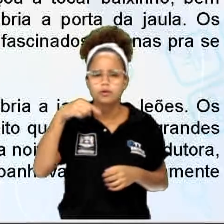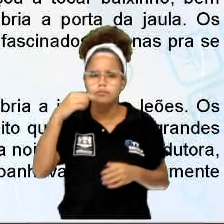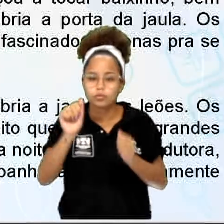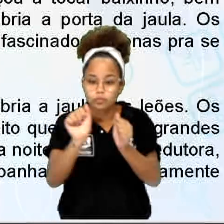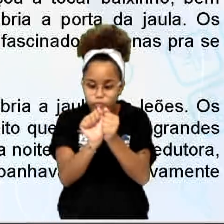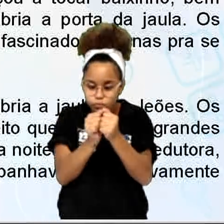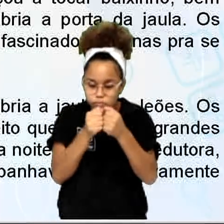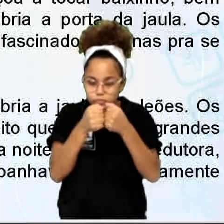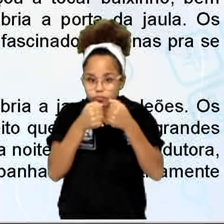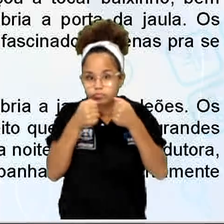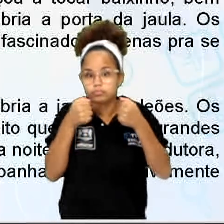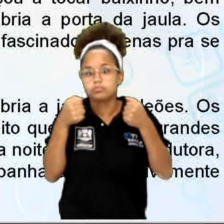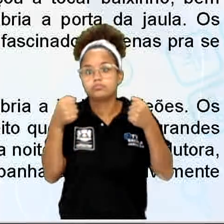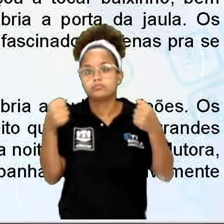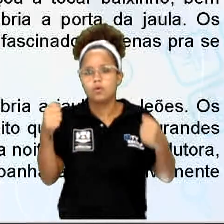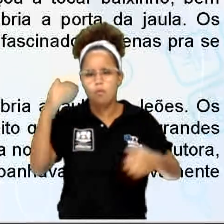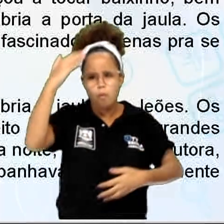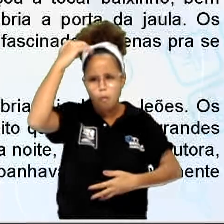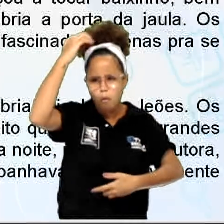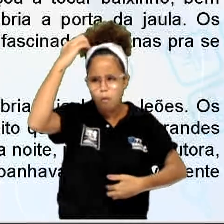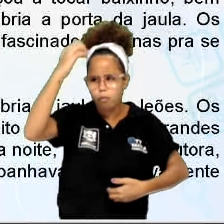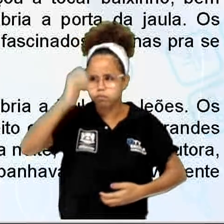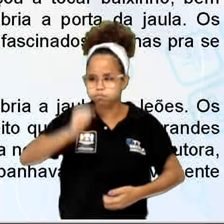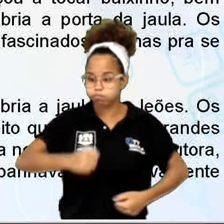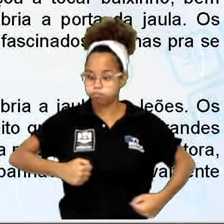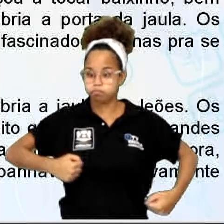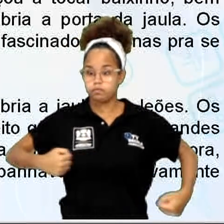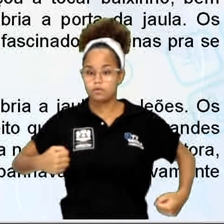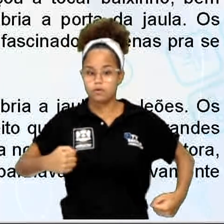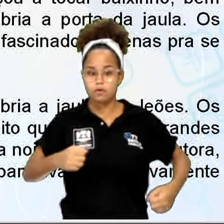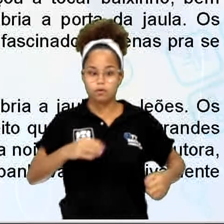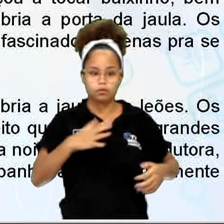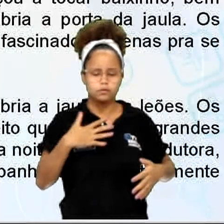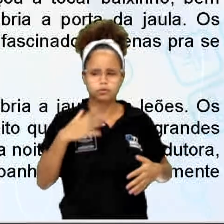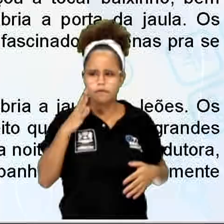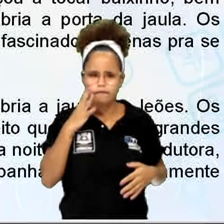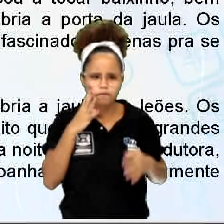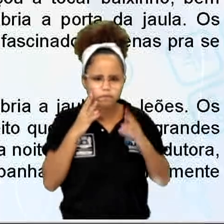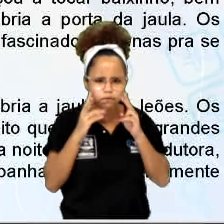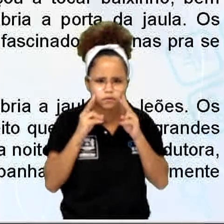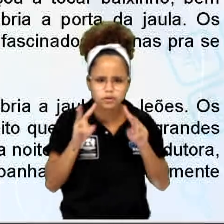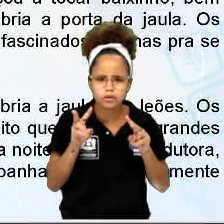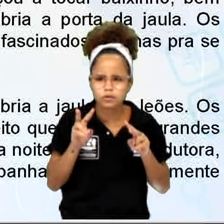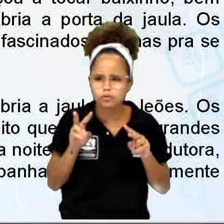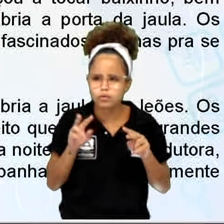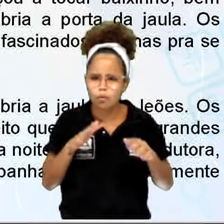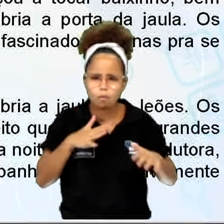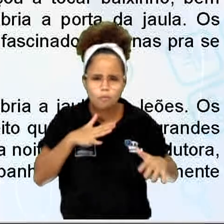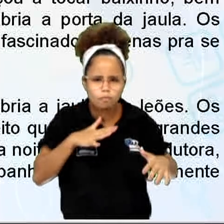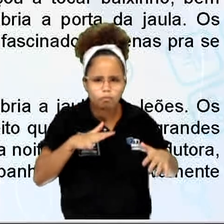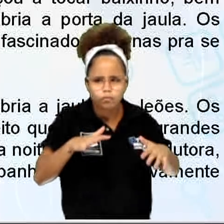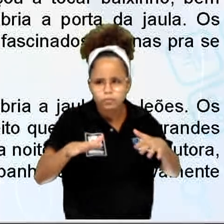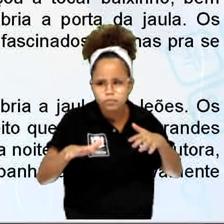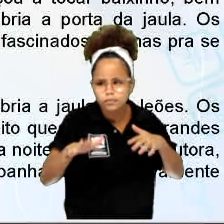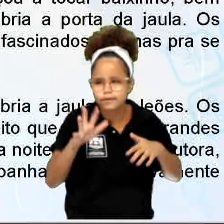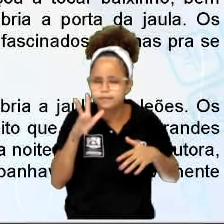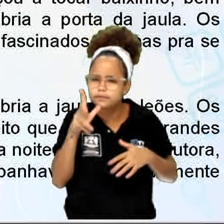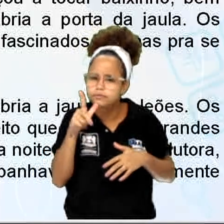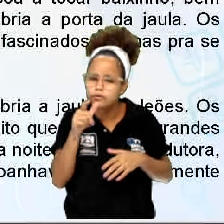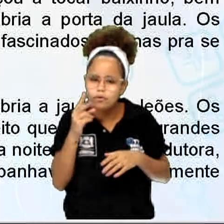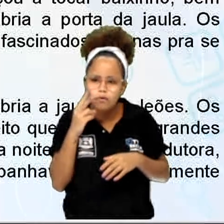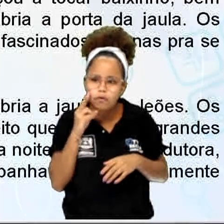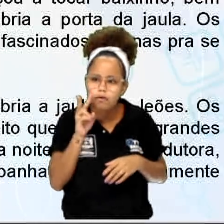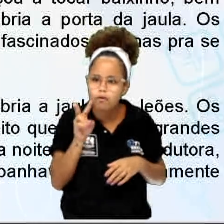porta da jaula. Os macacões quase que não pestanejaram. Se moveram devagarinho,